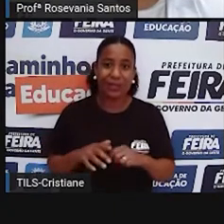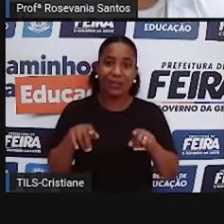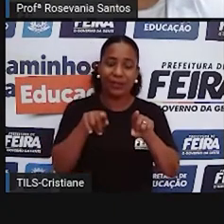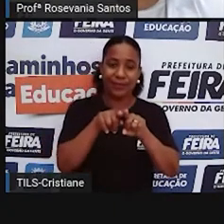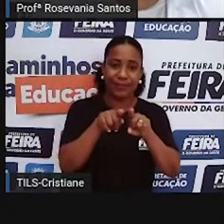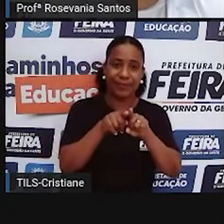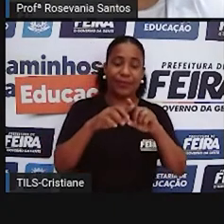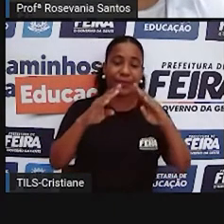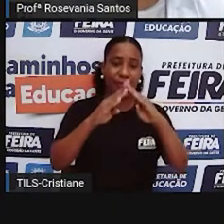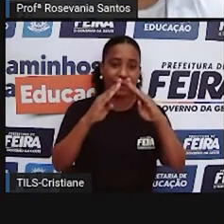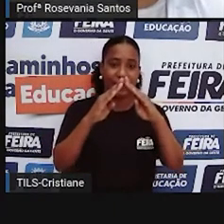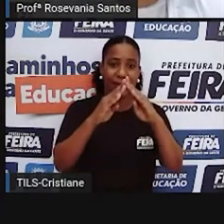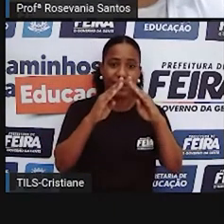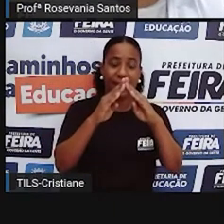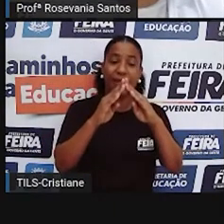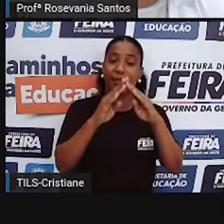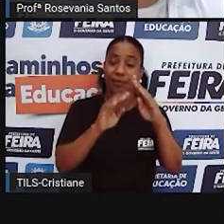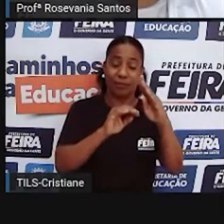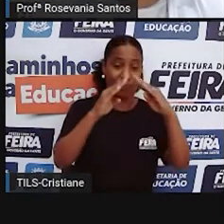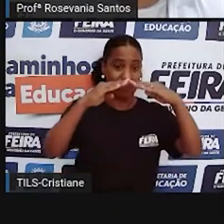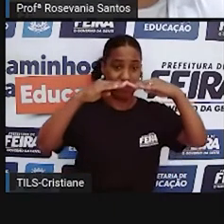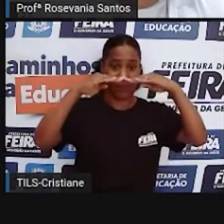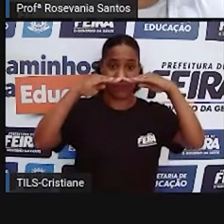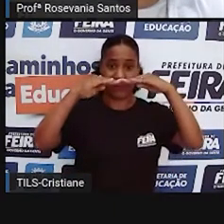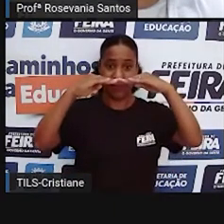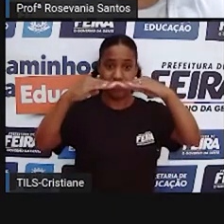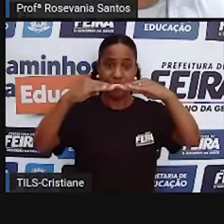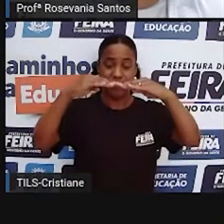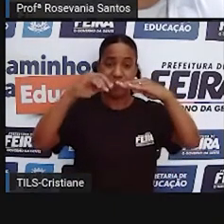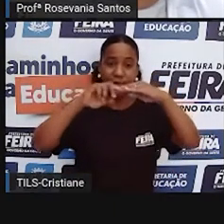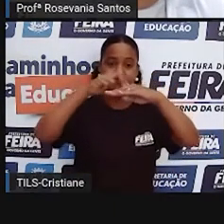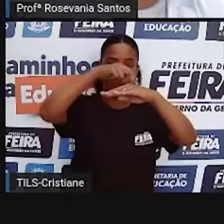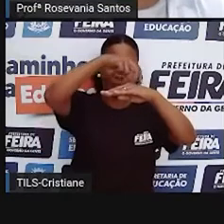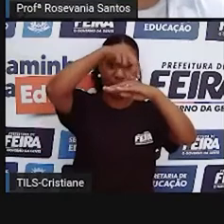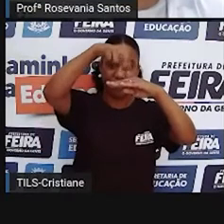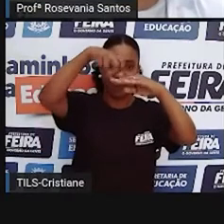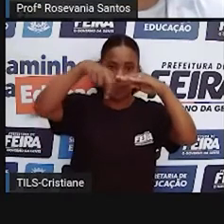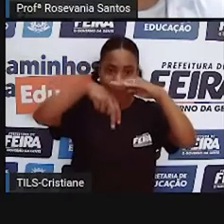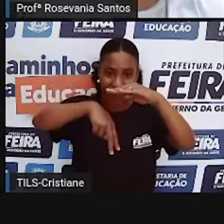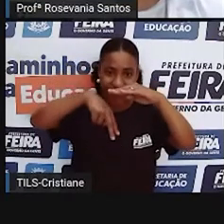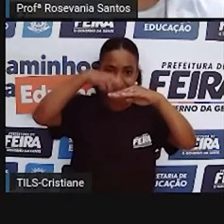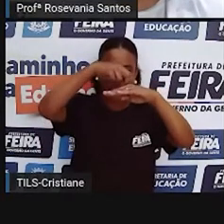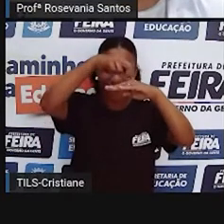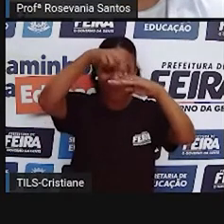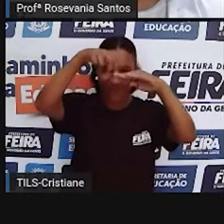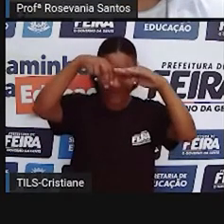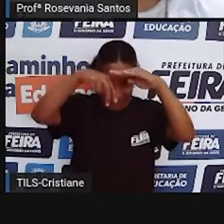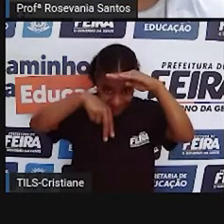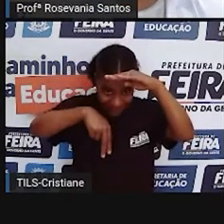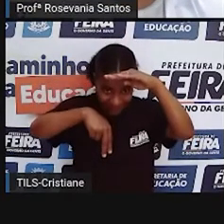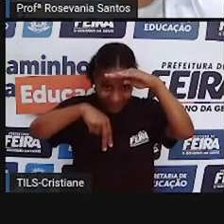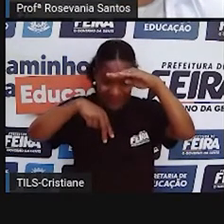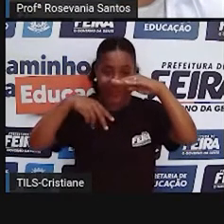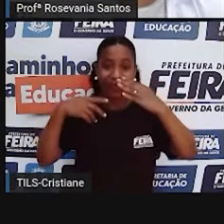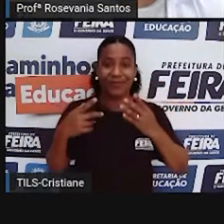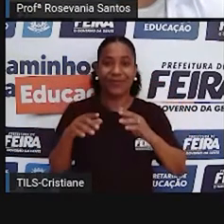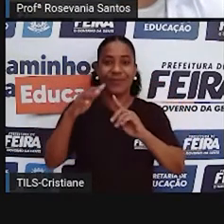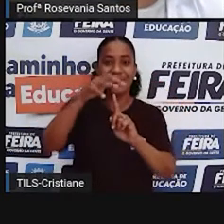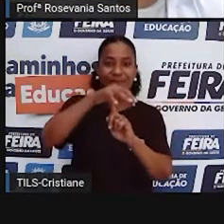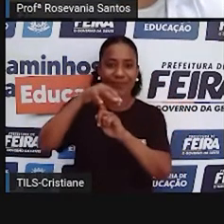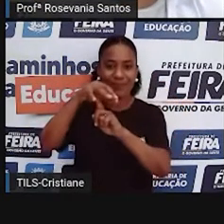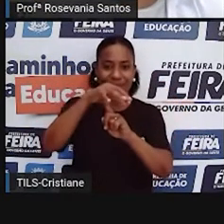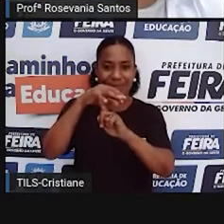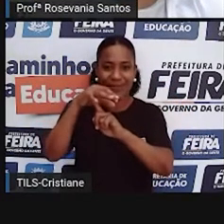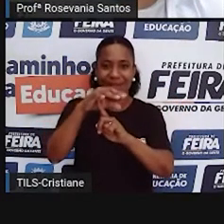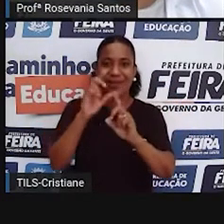claro, né, das casas por cima, e o trânsito, feira com troca, tudo que